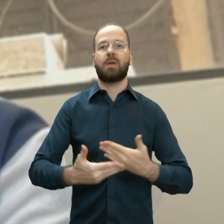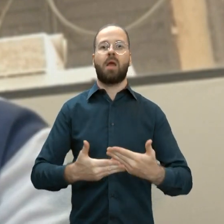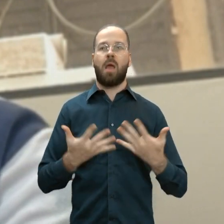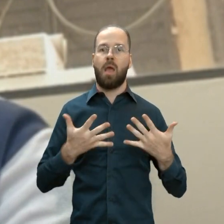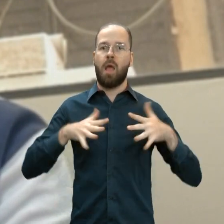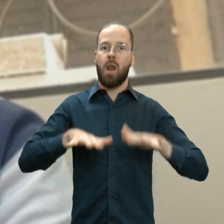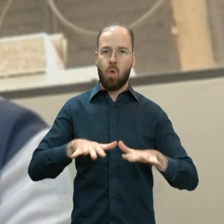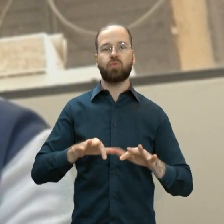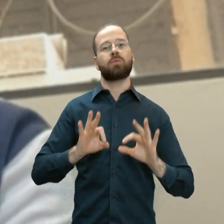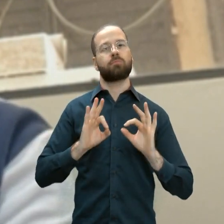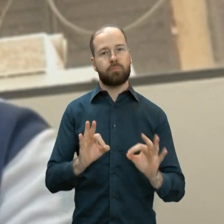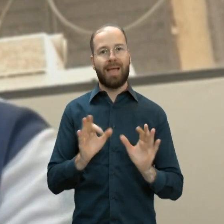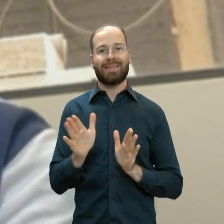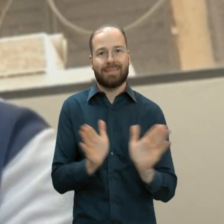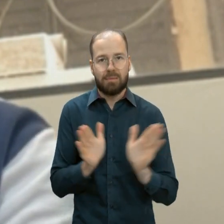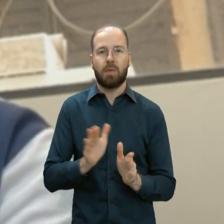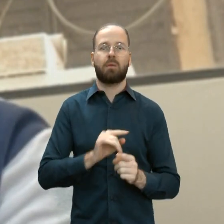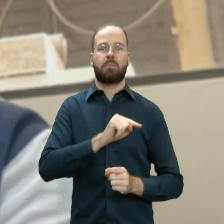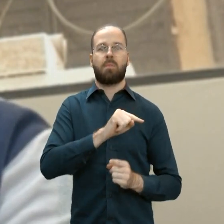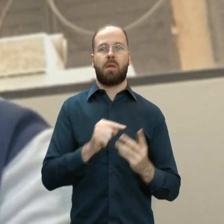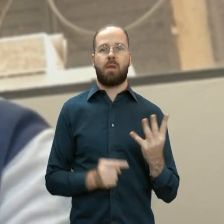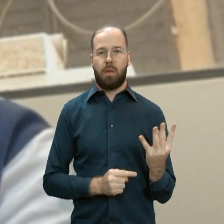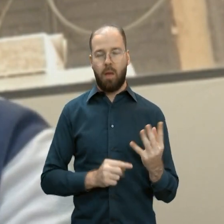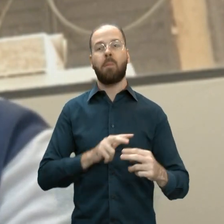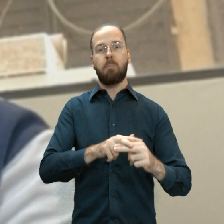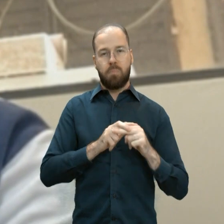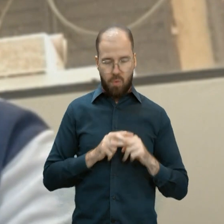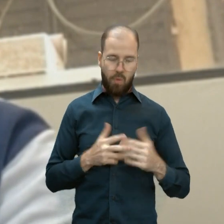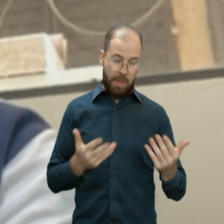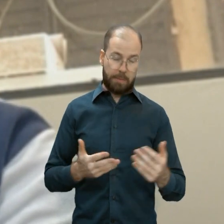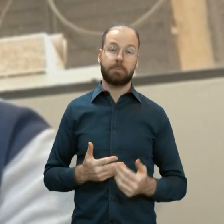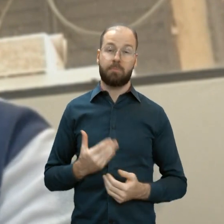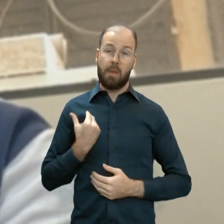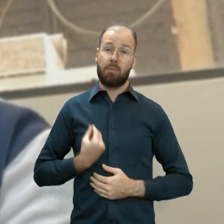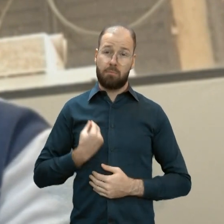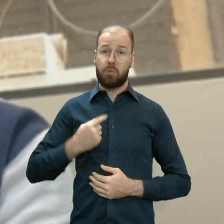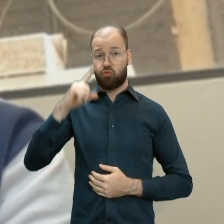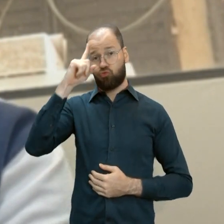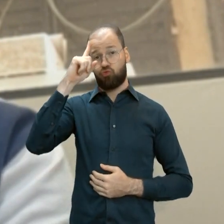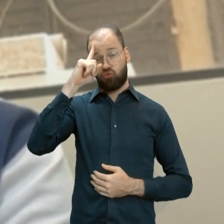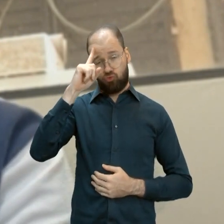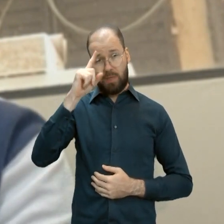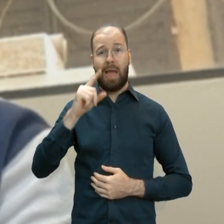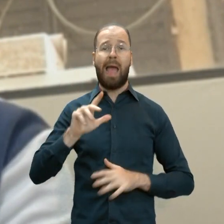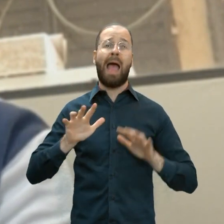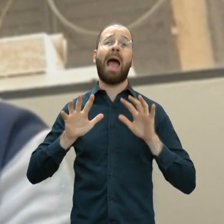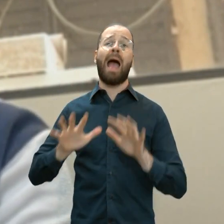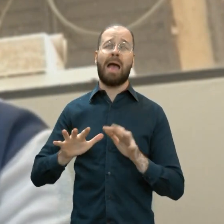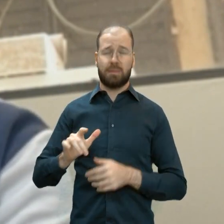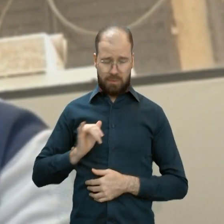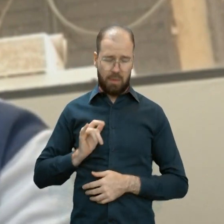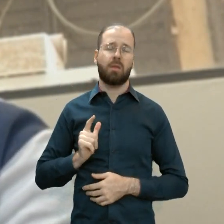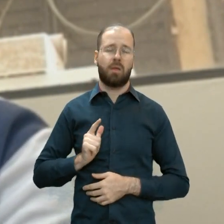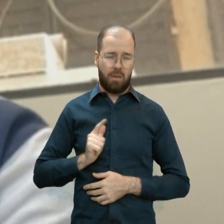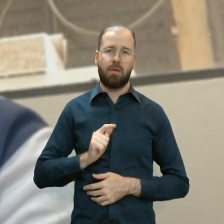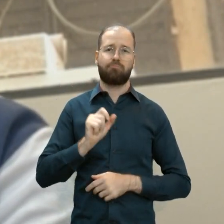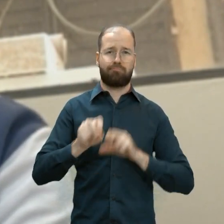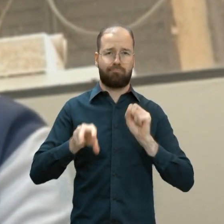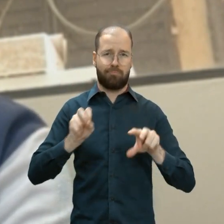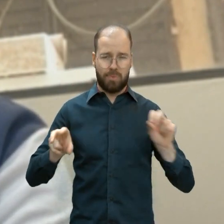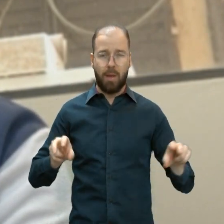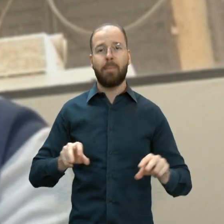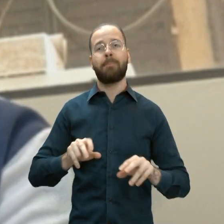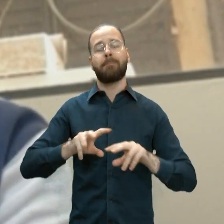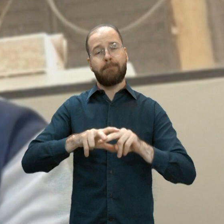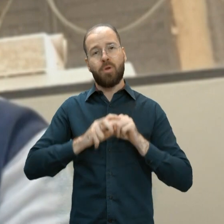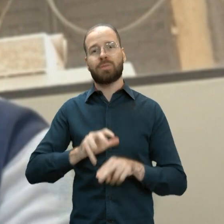forma constante, é presente nos dias atuais, e esse reconhecimento, esse